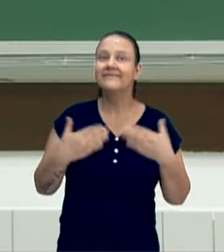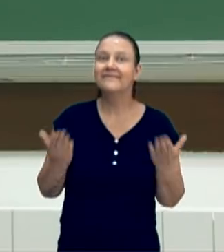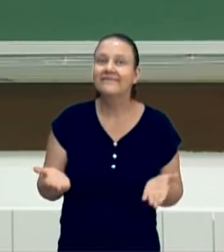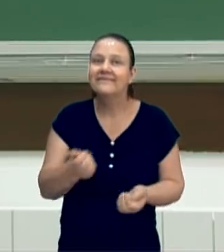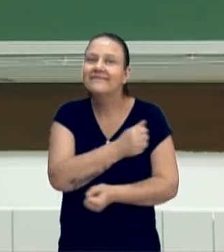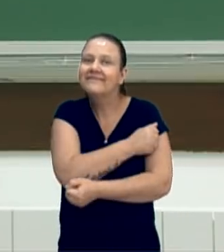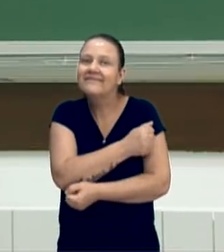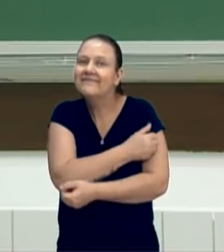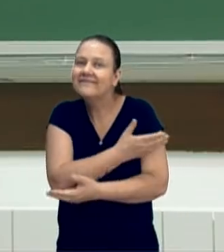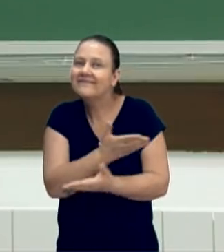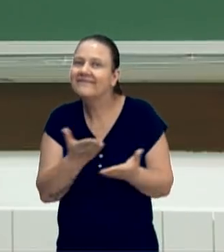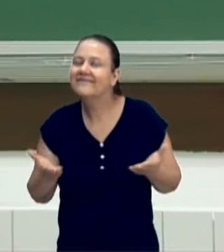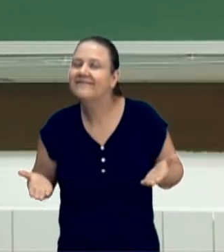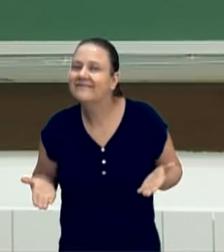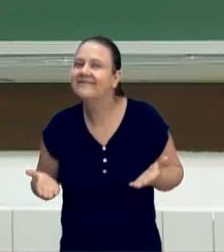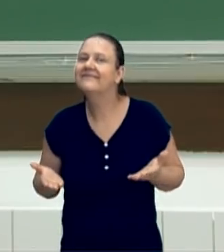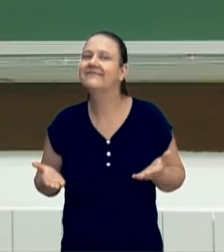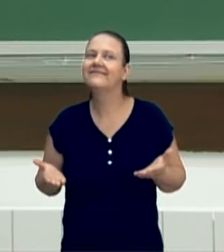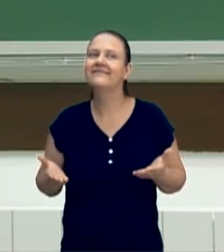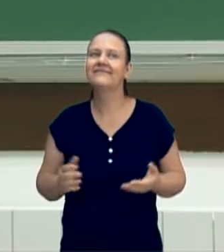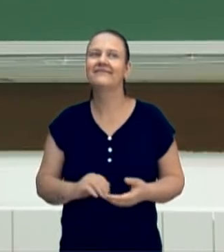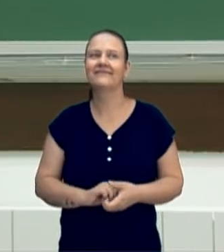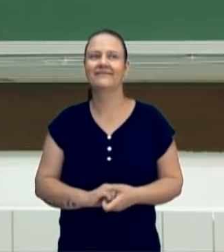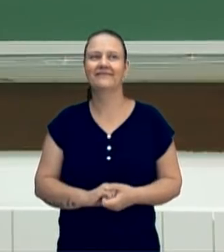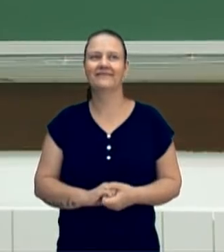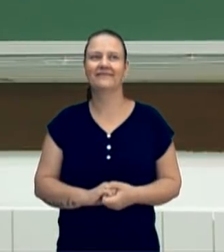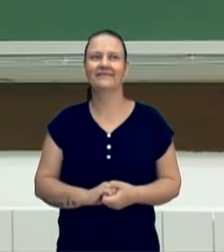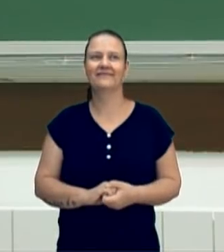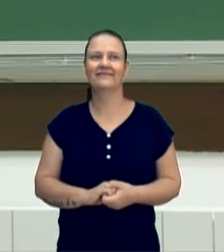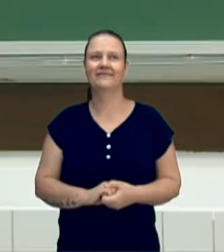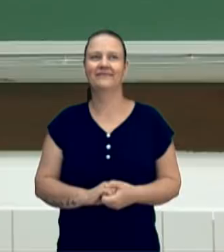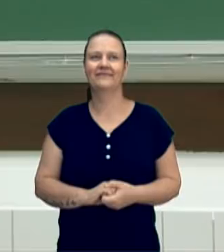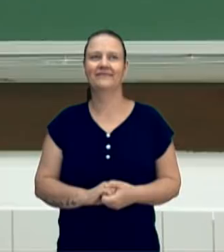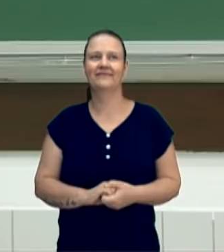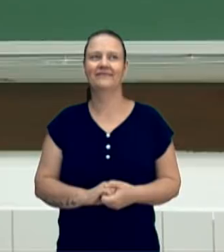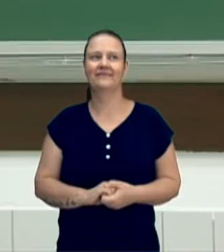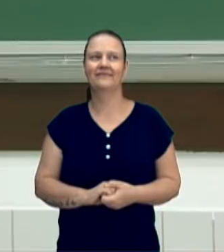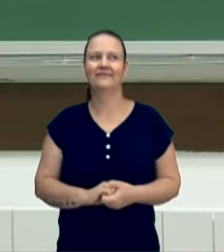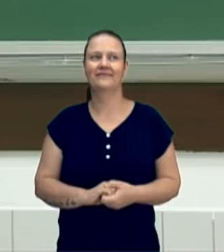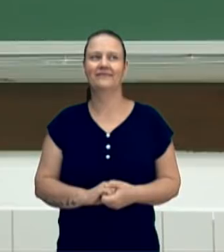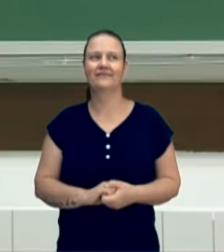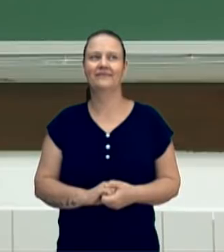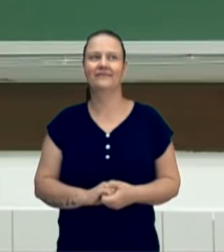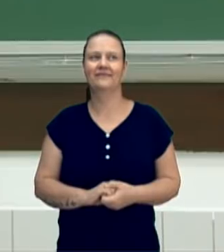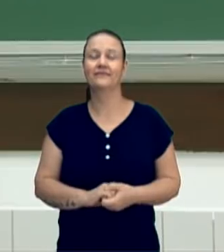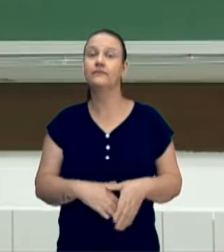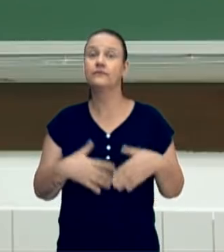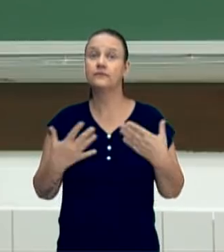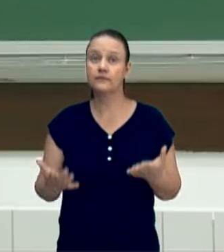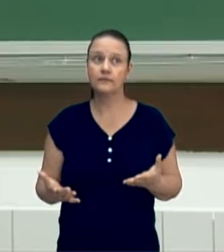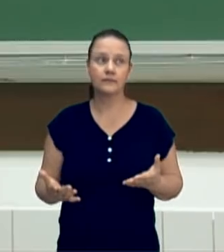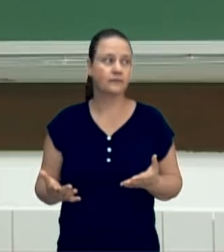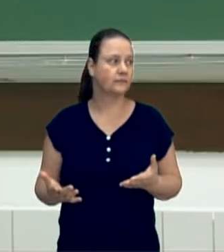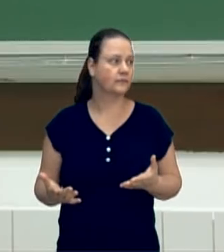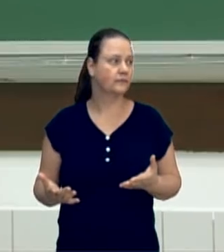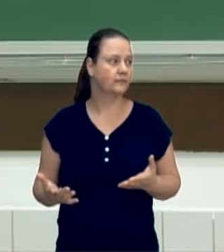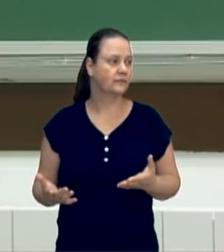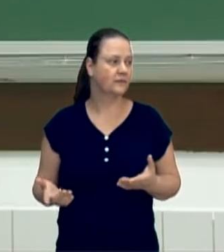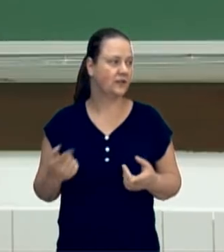E aí, pessoal? Ah, desculpe, mudei aqui sem querer, olha lá. E aí,